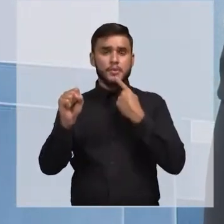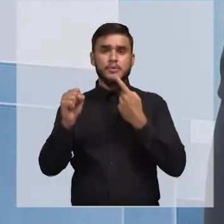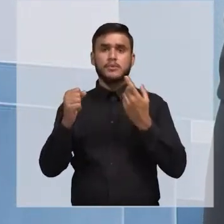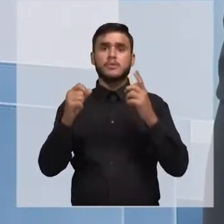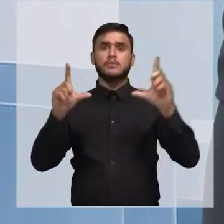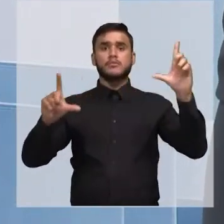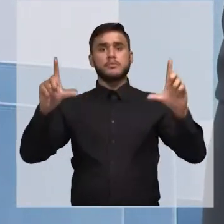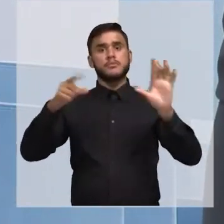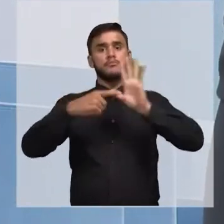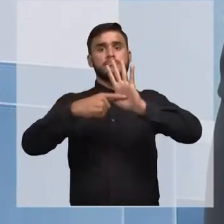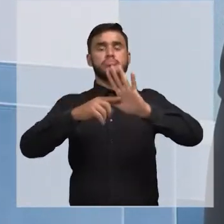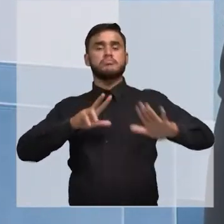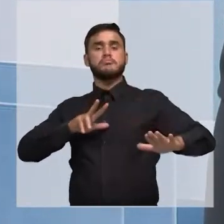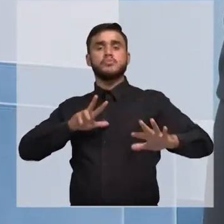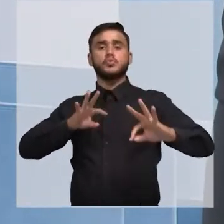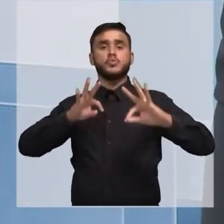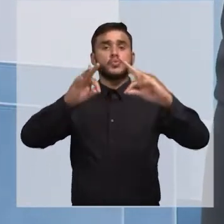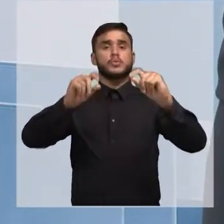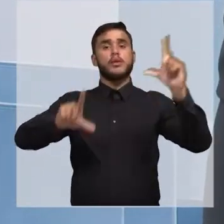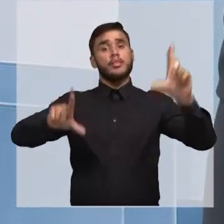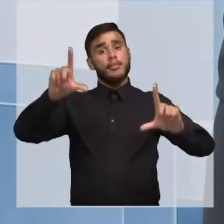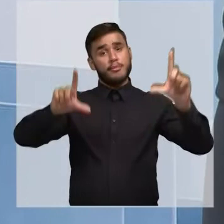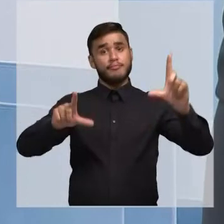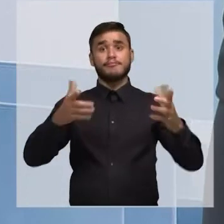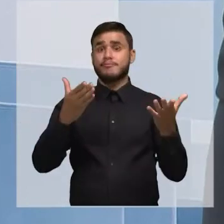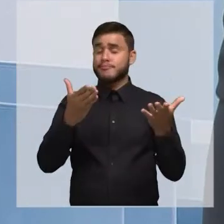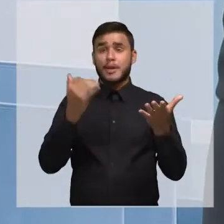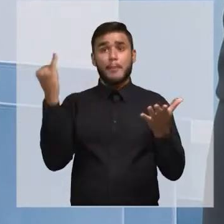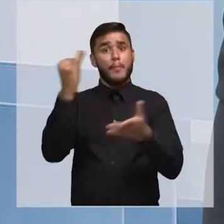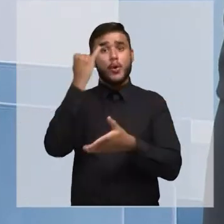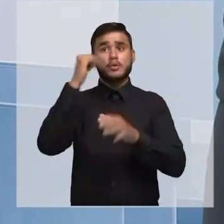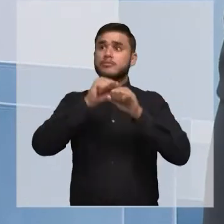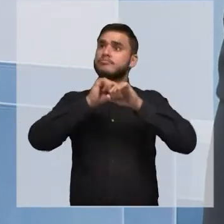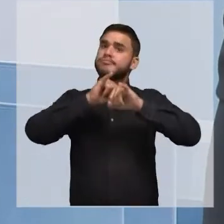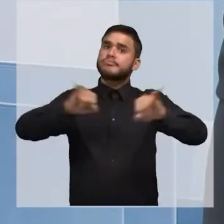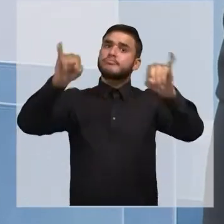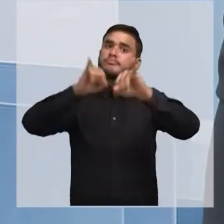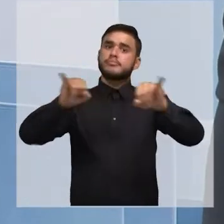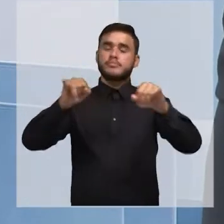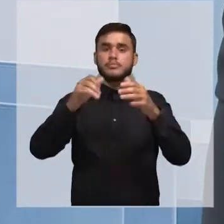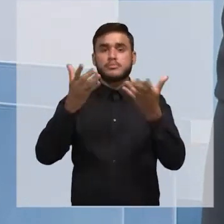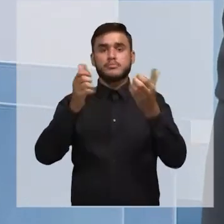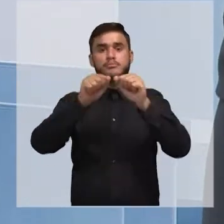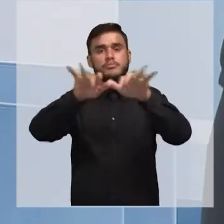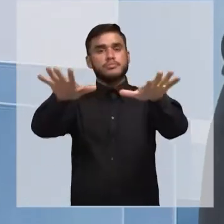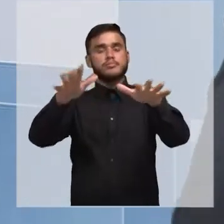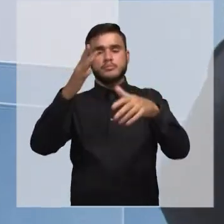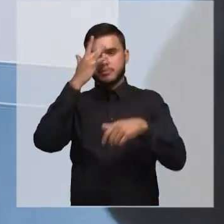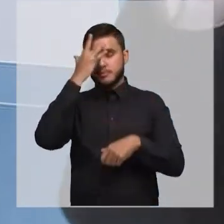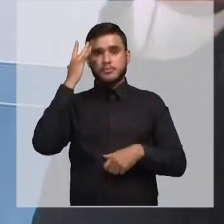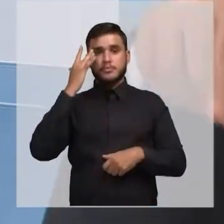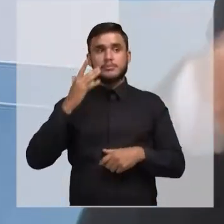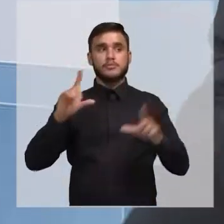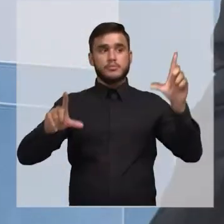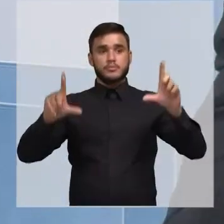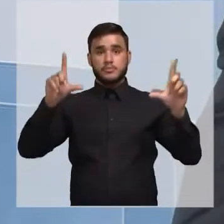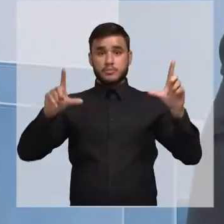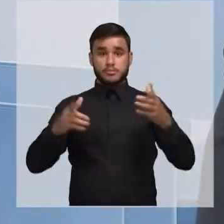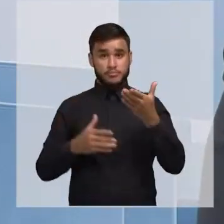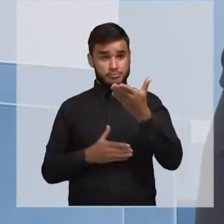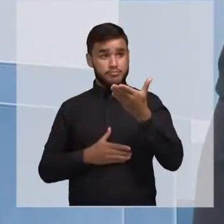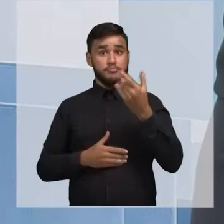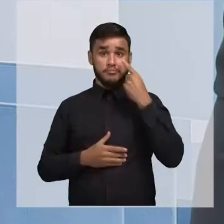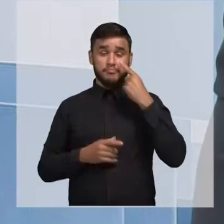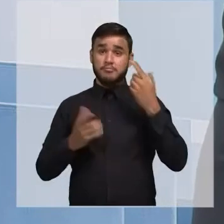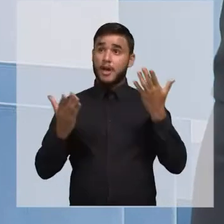para a eleição de presidente, que é esse, onde você está me vendo aqui, essa bichinha aqui que você está me vendo. Ele só vai